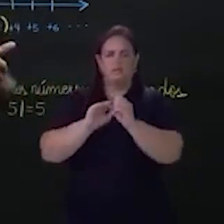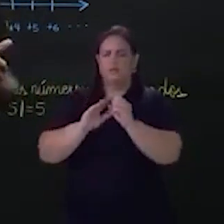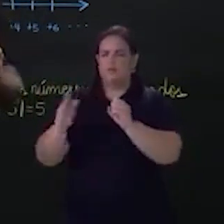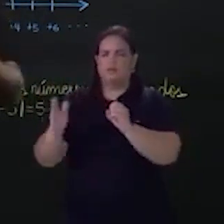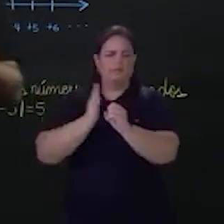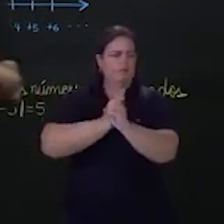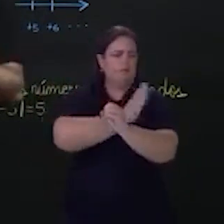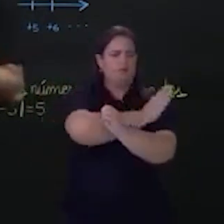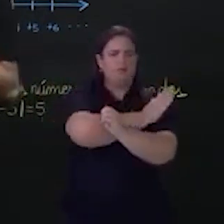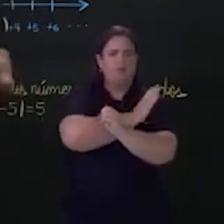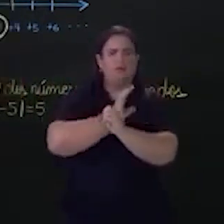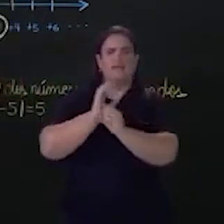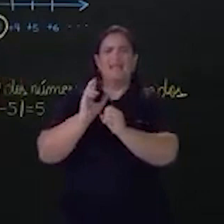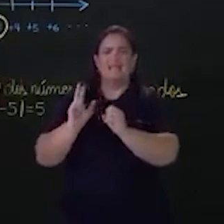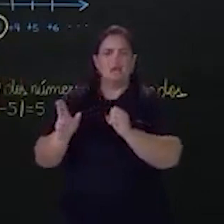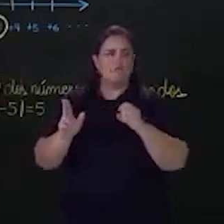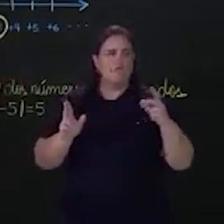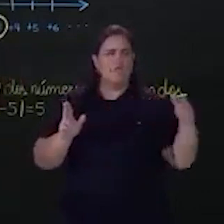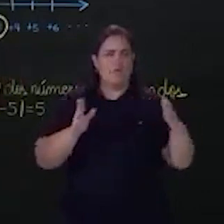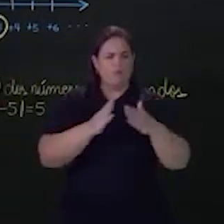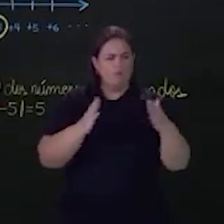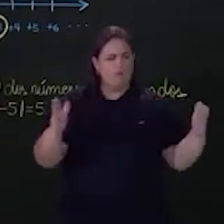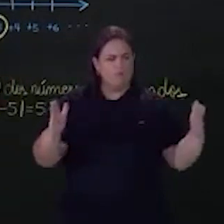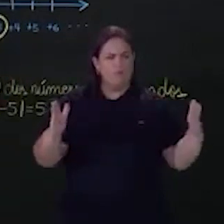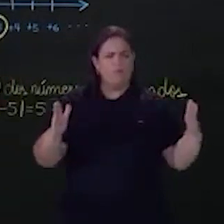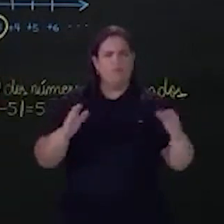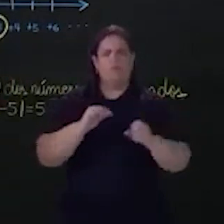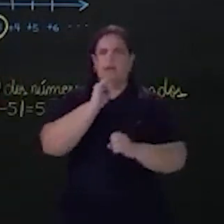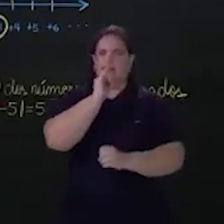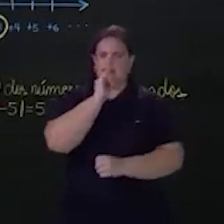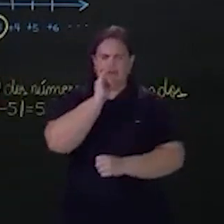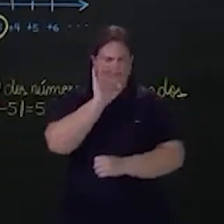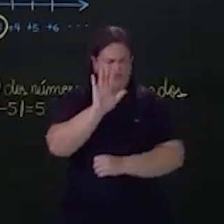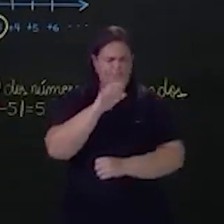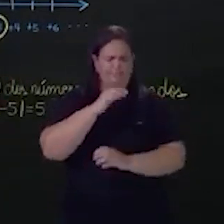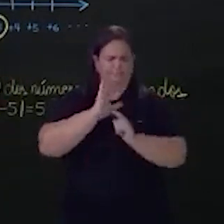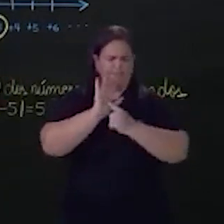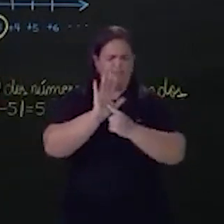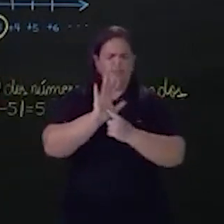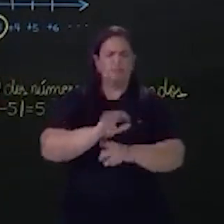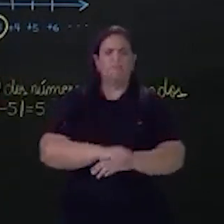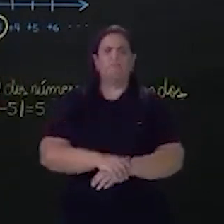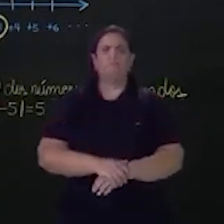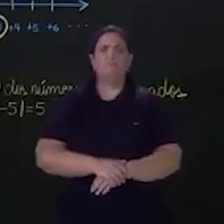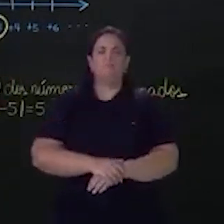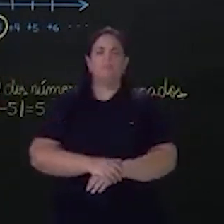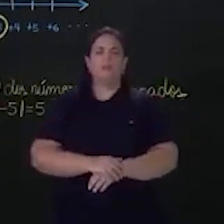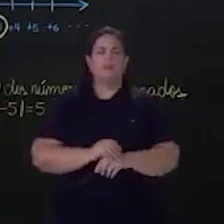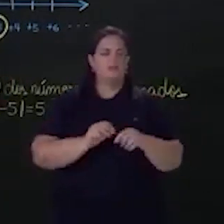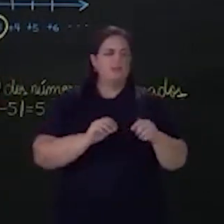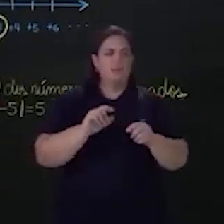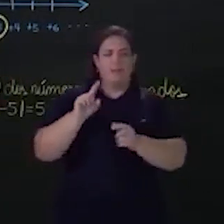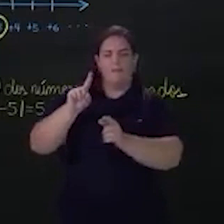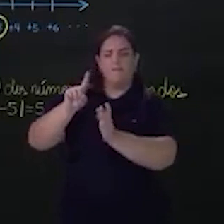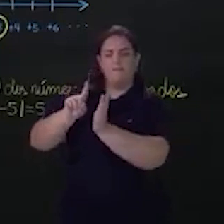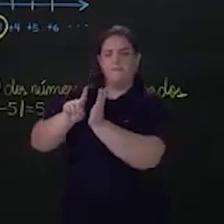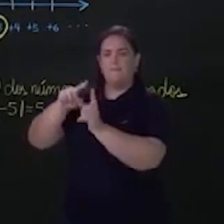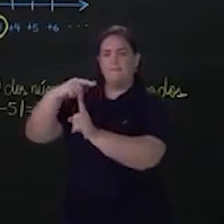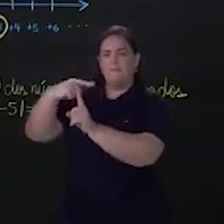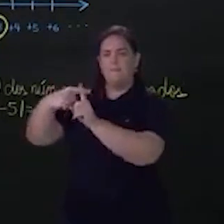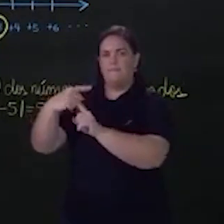a mesma. Vejamos aqui como é que funciona isso. Eu tenho aqui esse mais 2, que é esse 2 que está aqui de